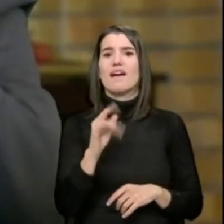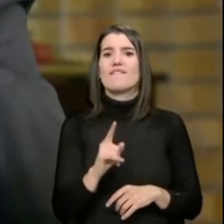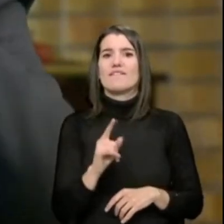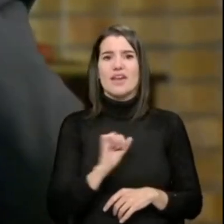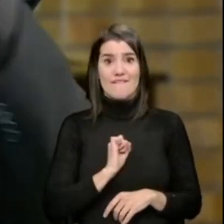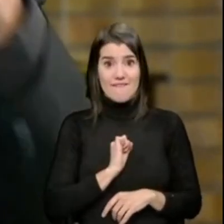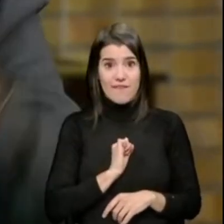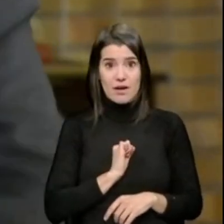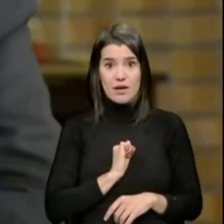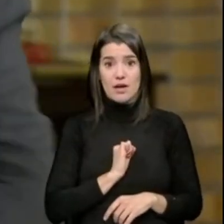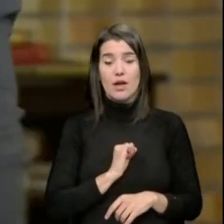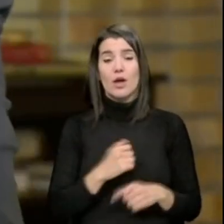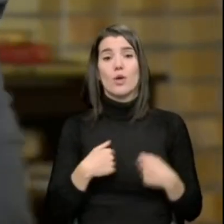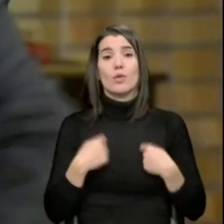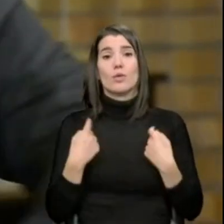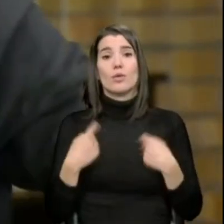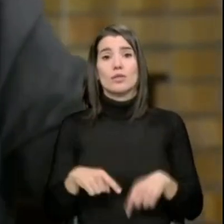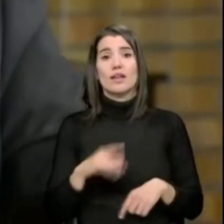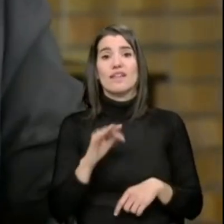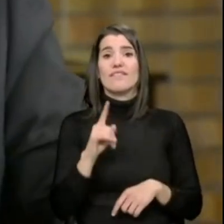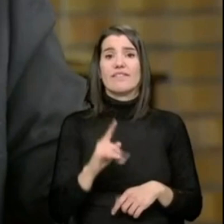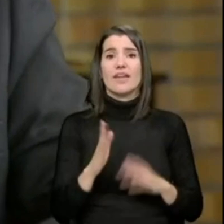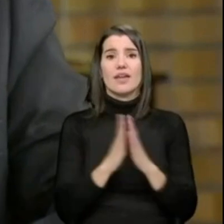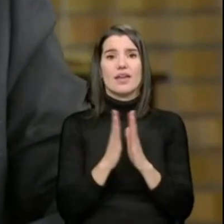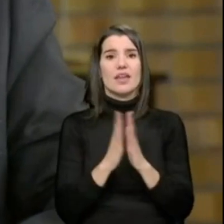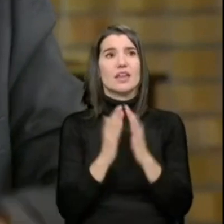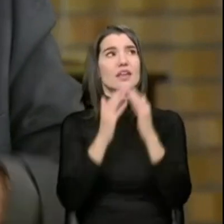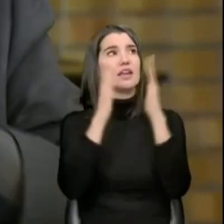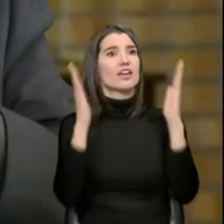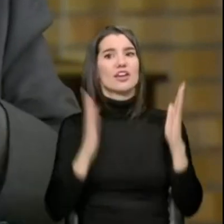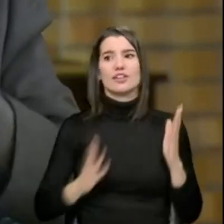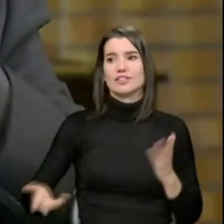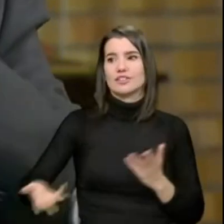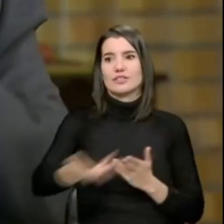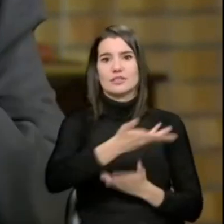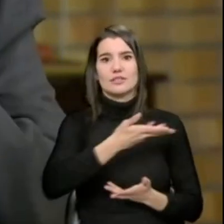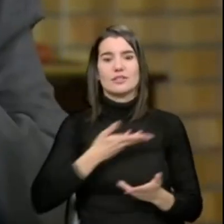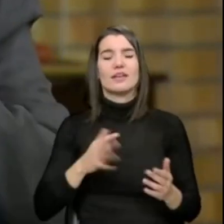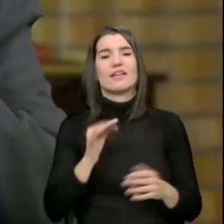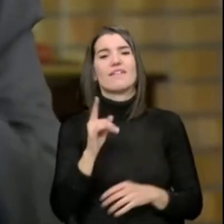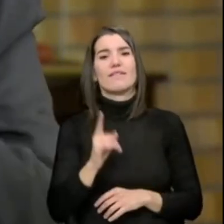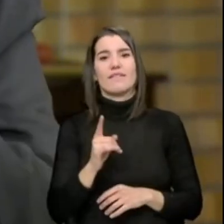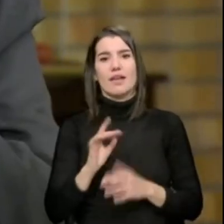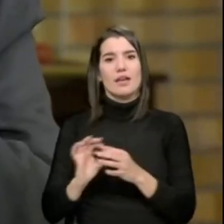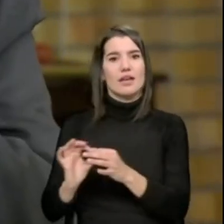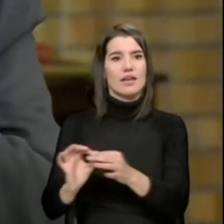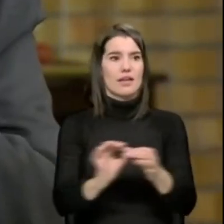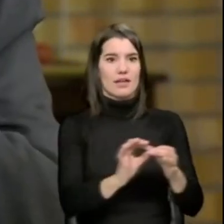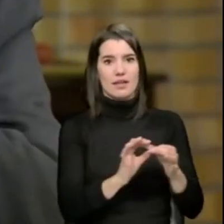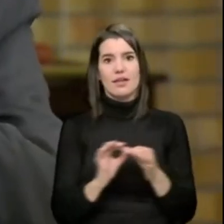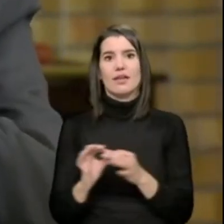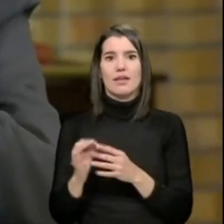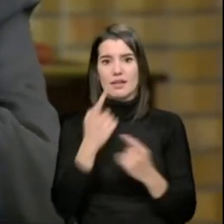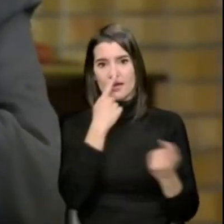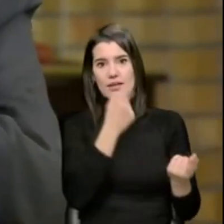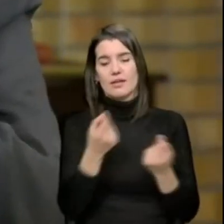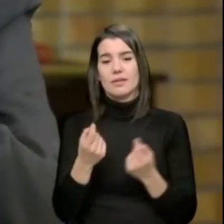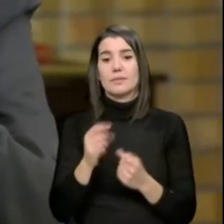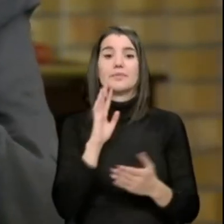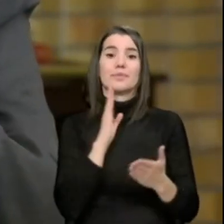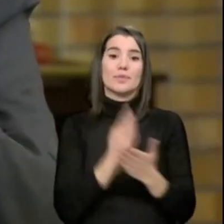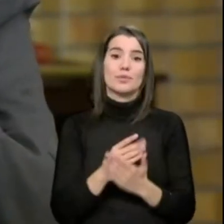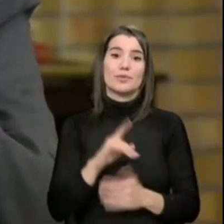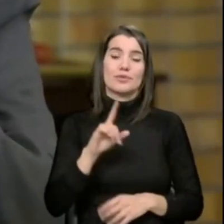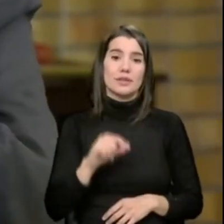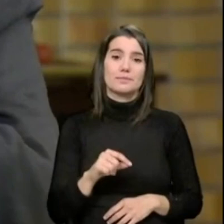eu tenho a fé da Igreja, eu participo da fé da Igreja. Portanto, de certo modo, é uma fé que é comum aos outros. E, por fim, nós